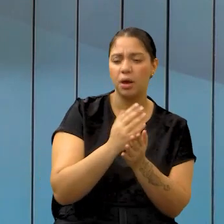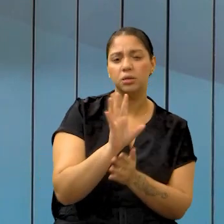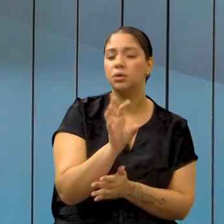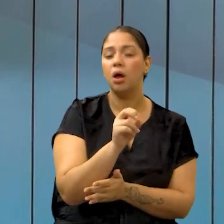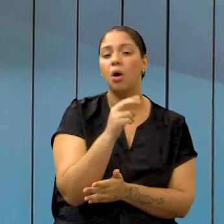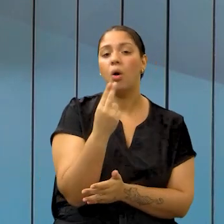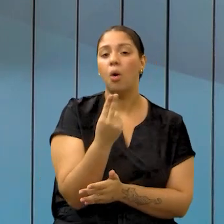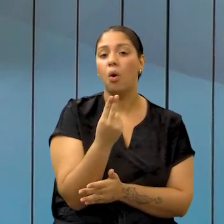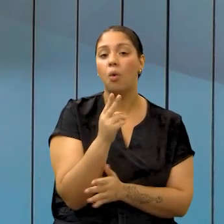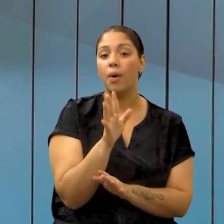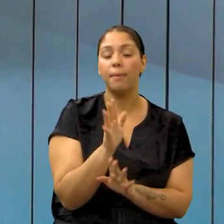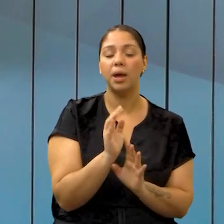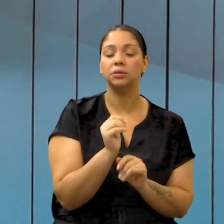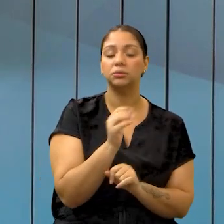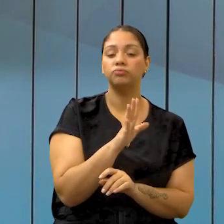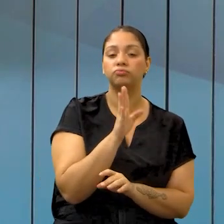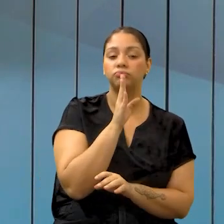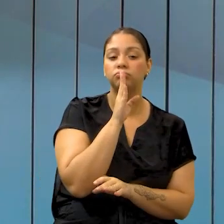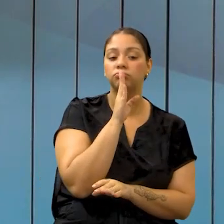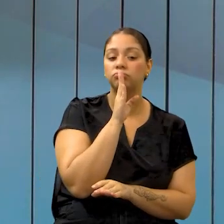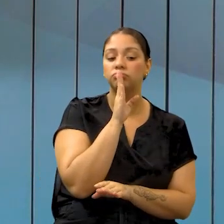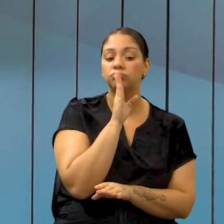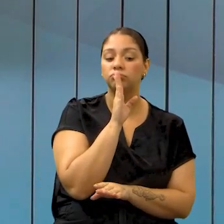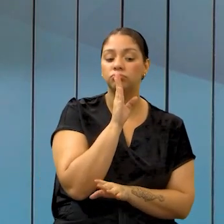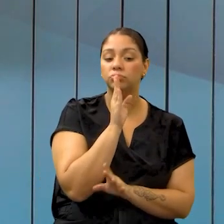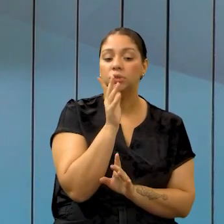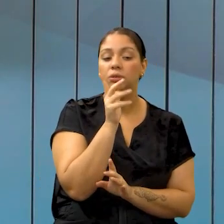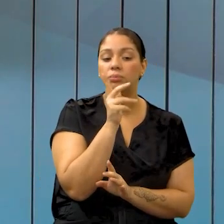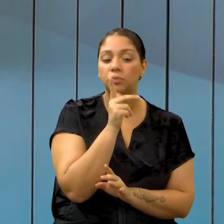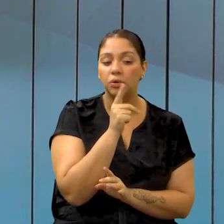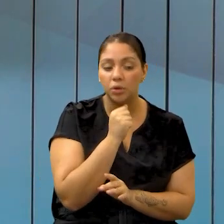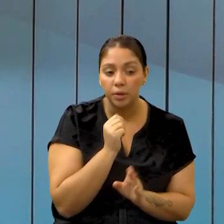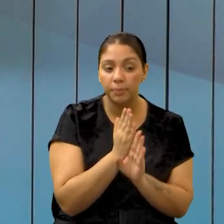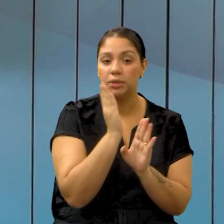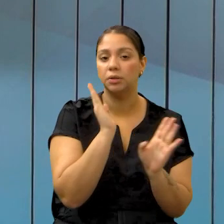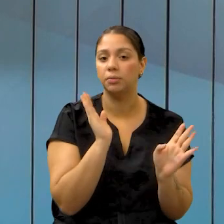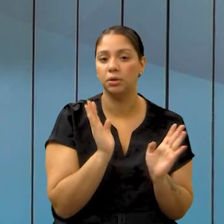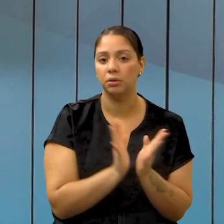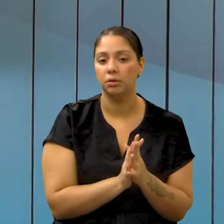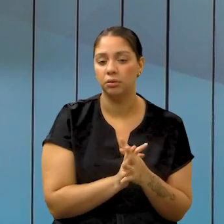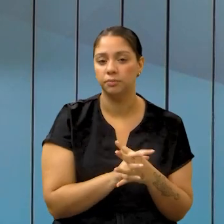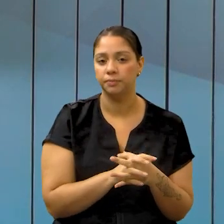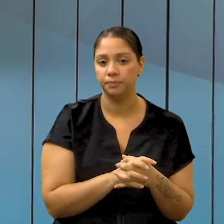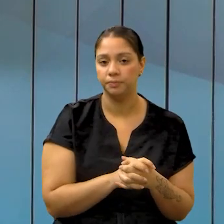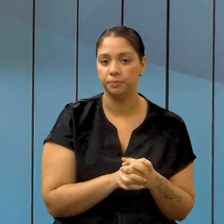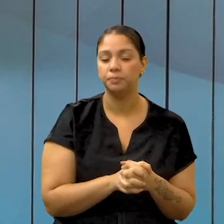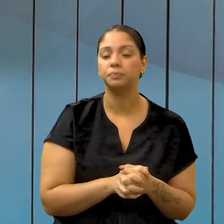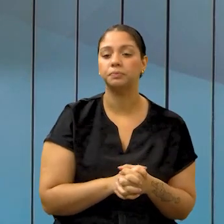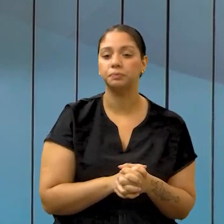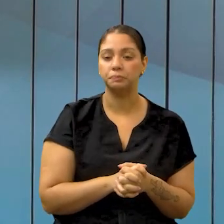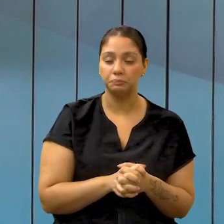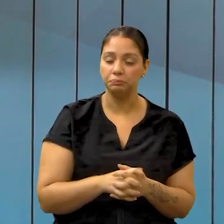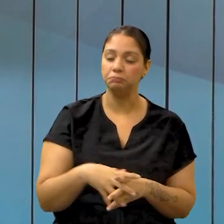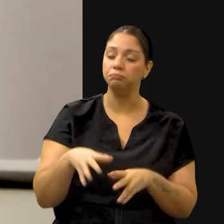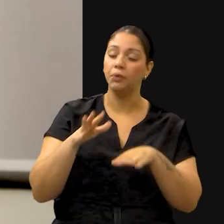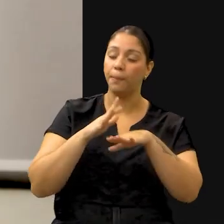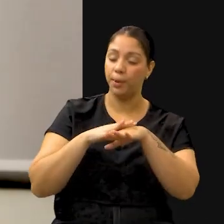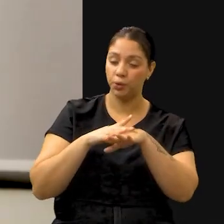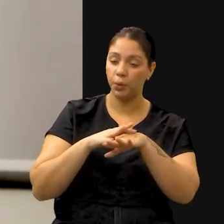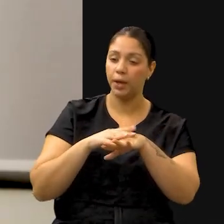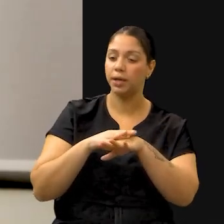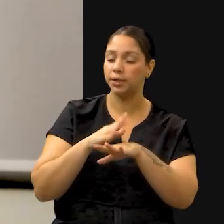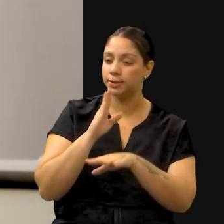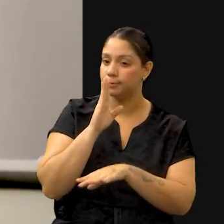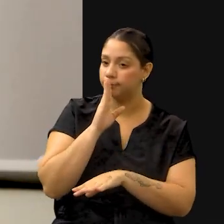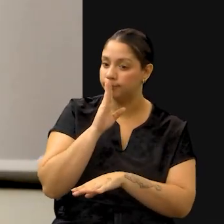doença, ou é uma doença mais silenciosa, que você demora a perceber alguma coisa? É uma doença um